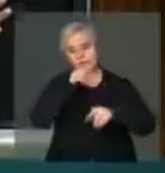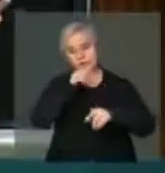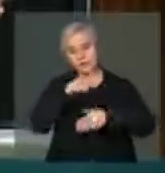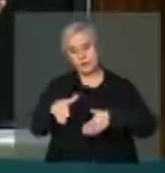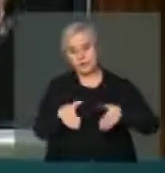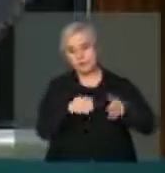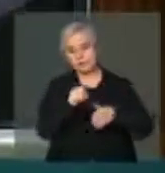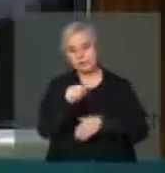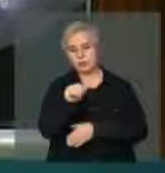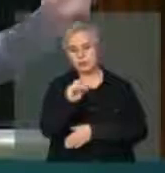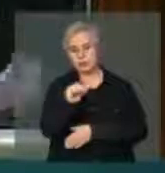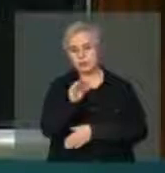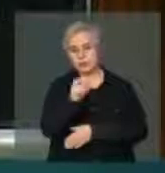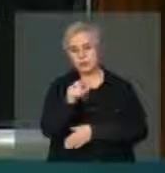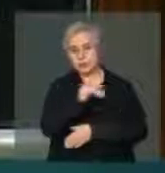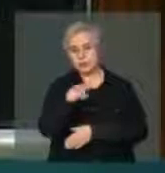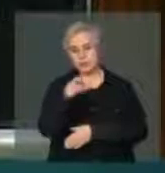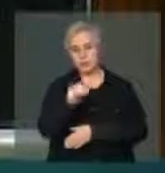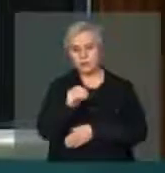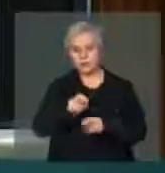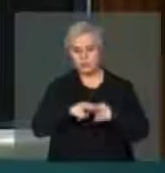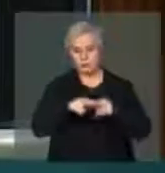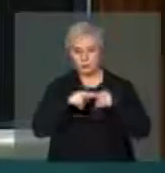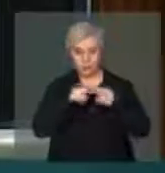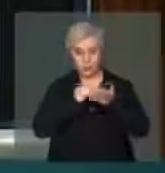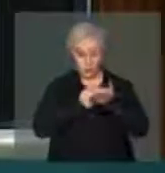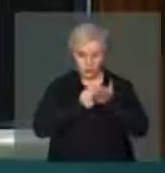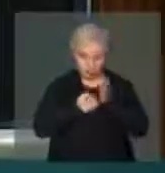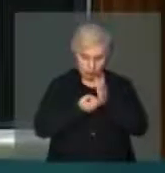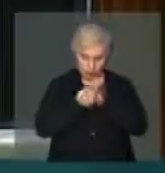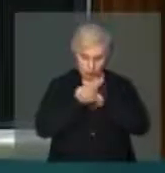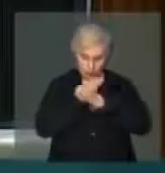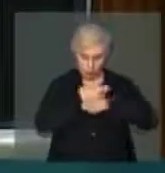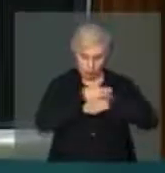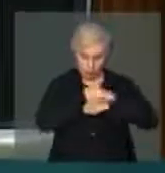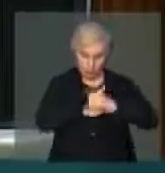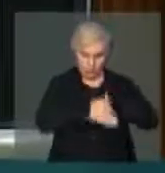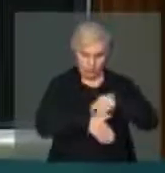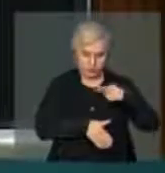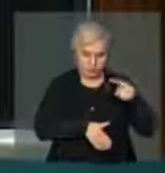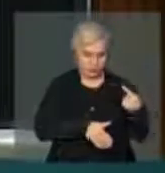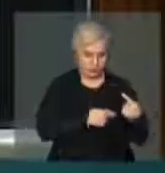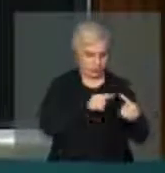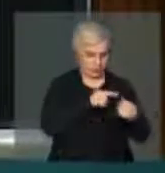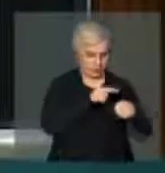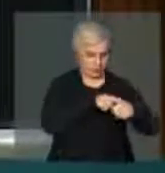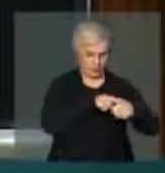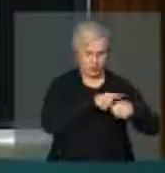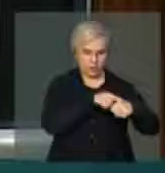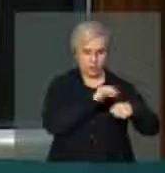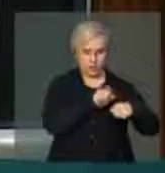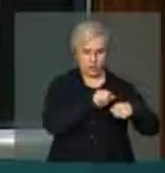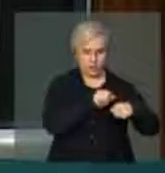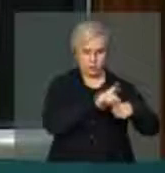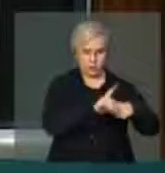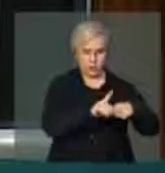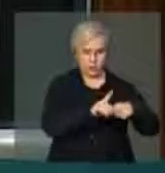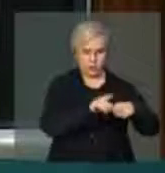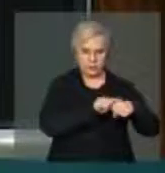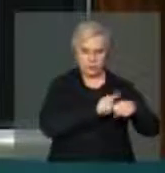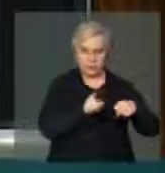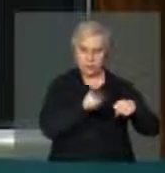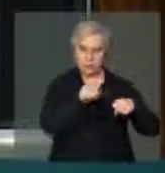subindo. Ele nasce aqui no Sudeste, Minas Gerais, e vai lá para o